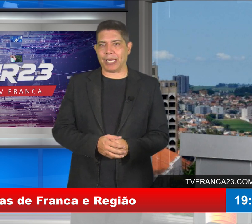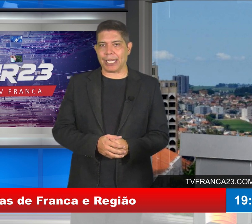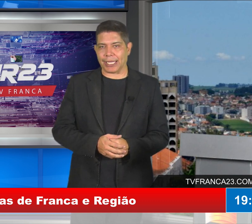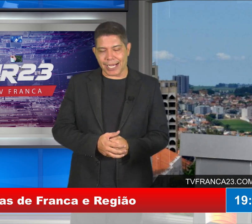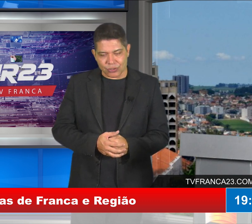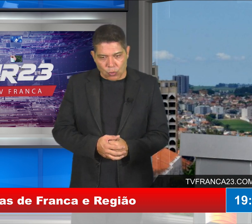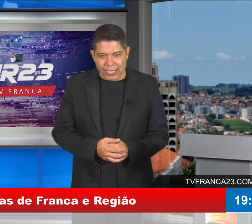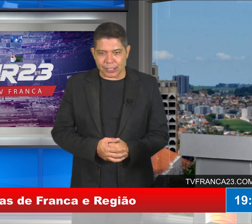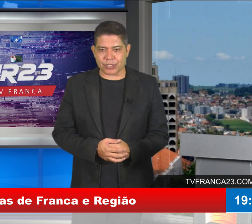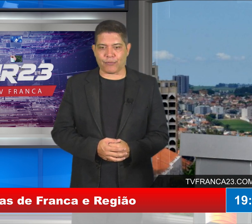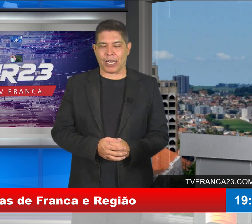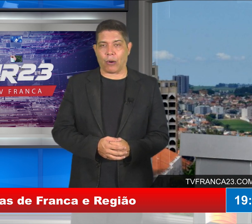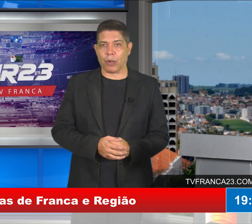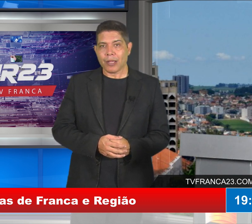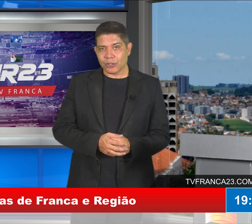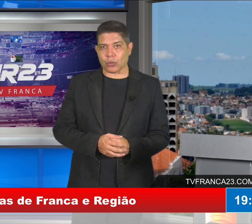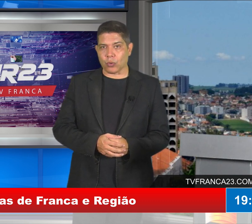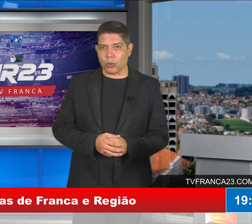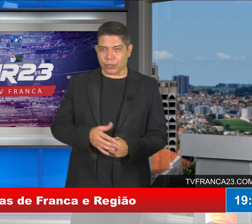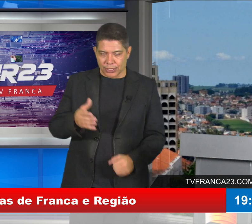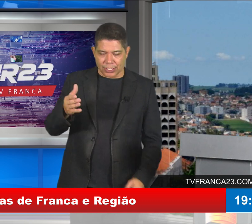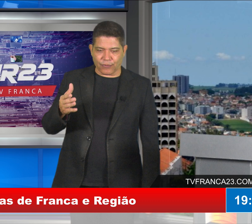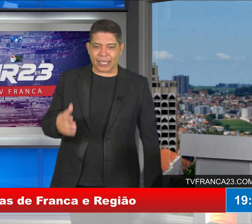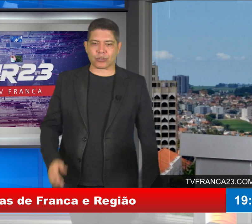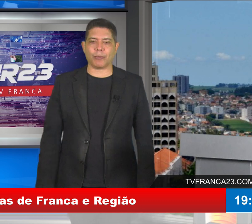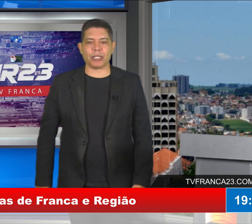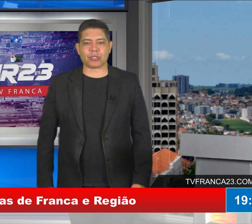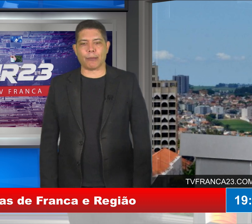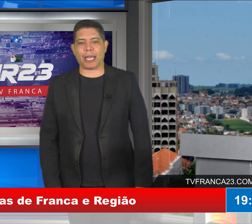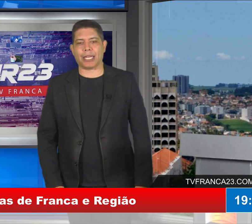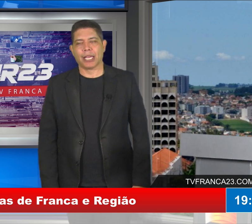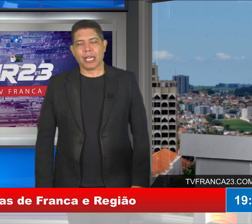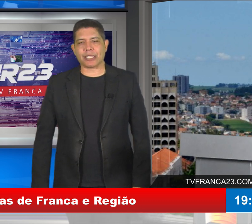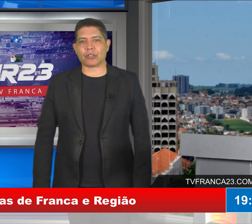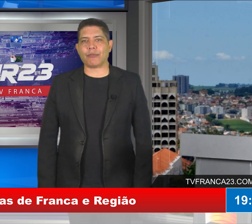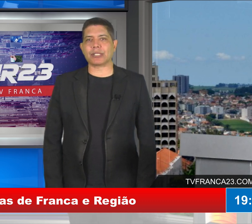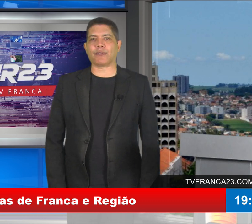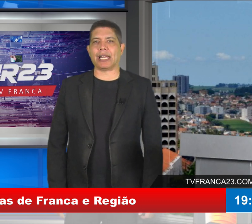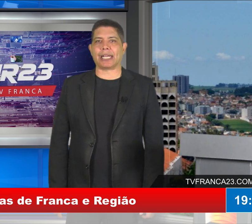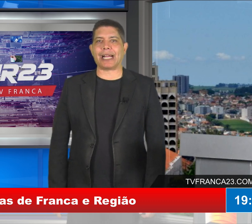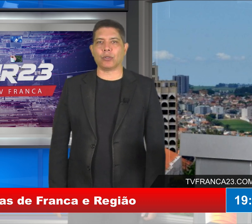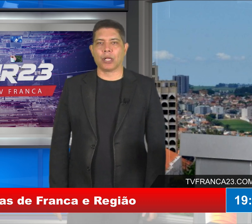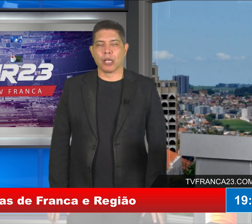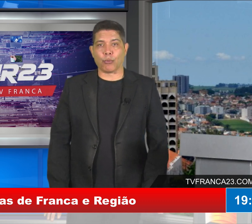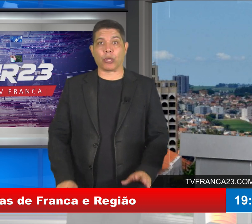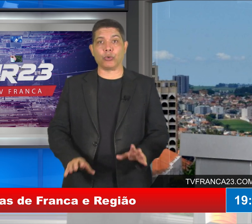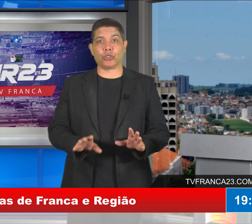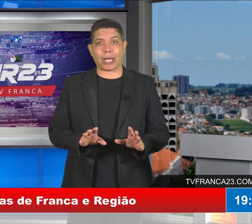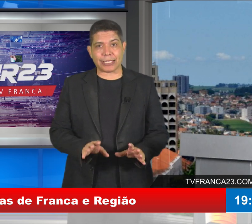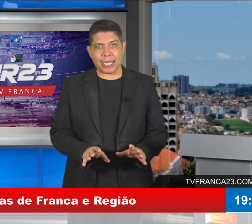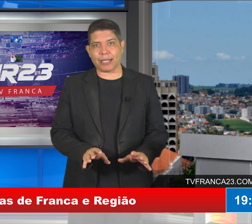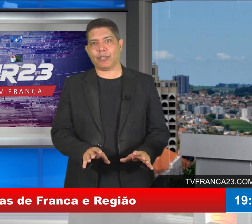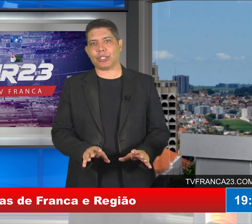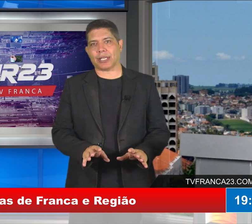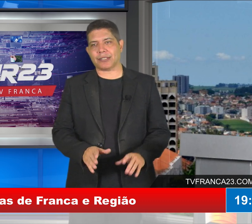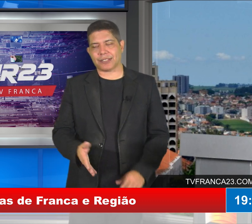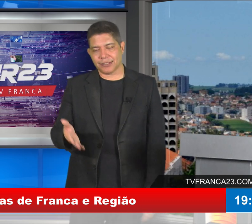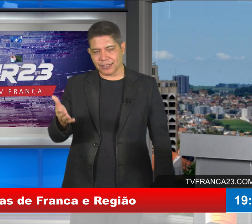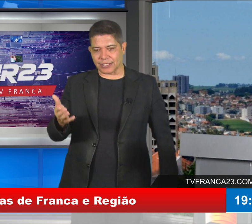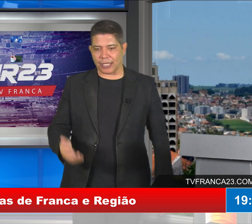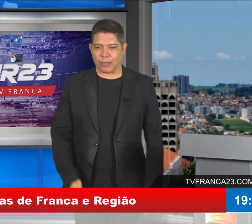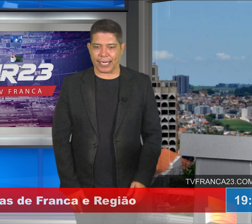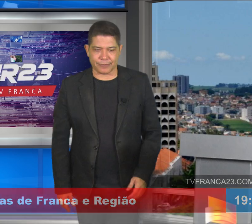de semana, nas quartas de final. Jogo único, a gente fala sobre isso também. É só você ficar ligado, porque o